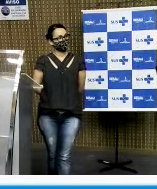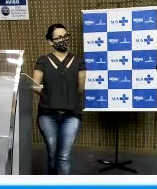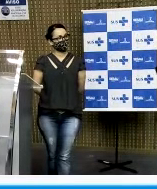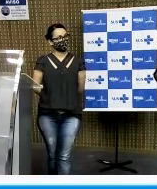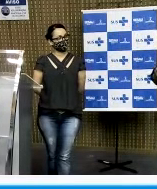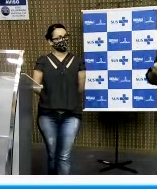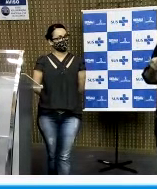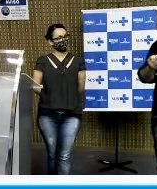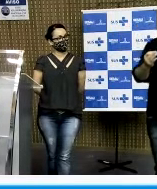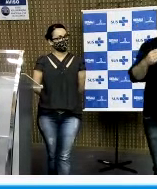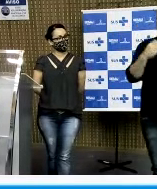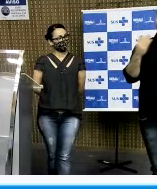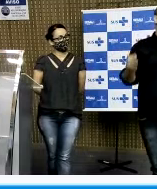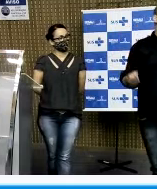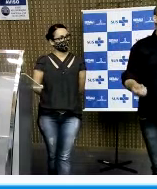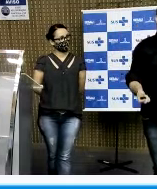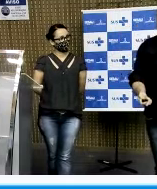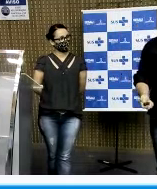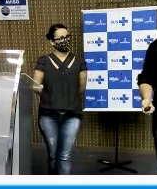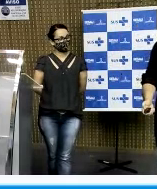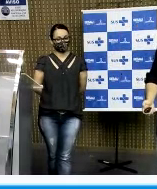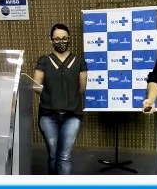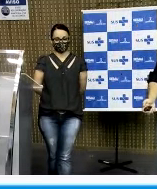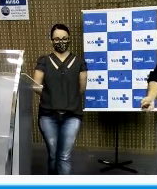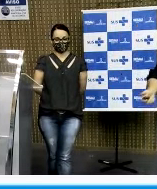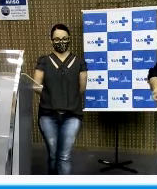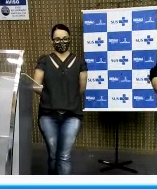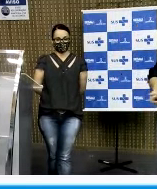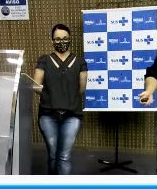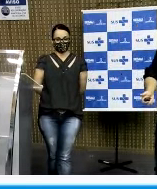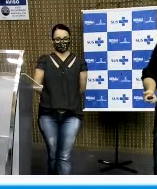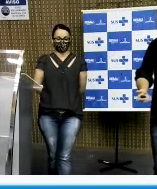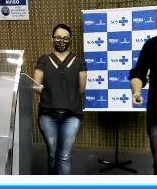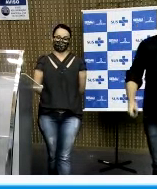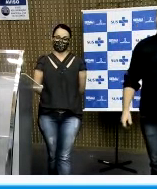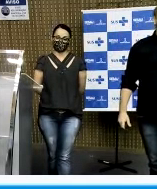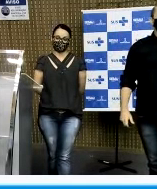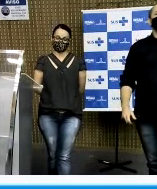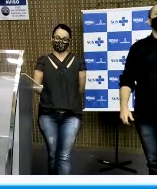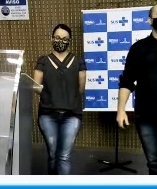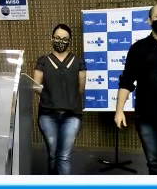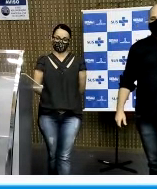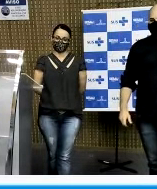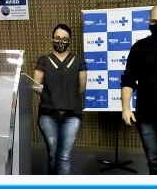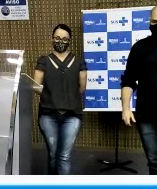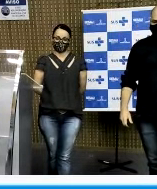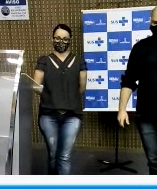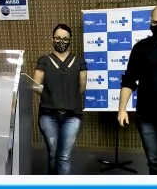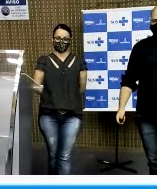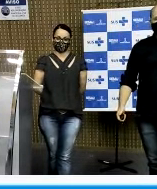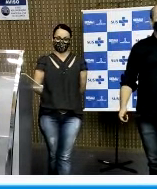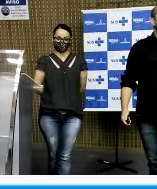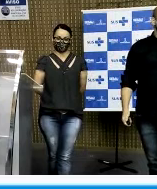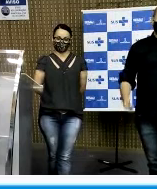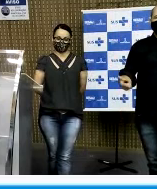tá? Apesar de estar zerado, não é que a unidade não está discutindo. As reuniões intersetoriais no primeiro semestre de